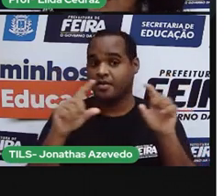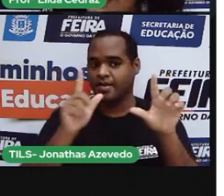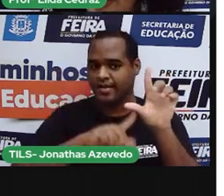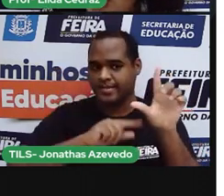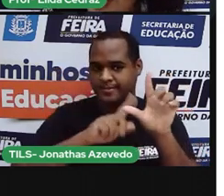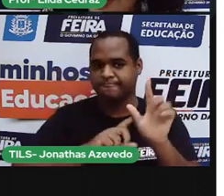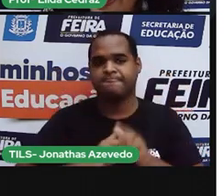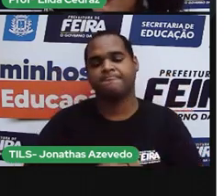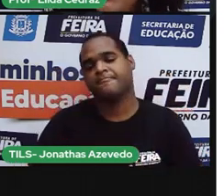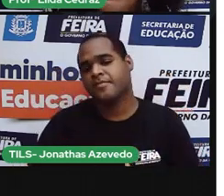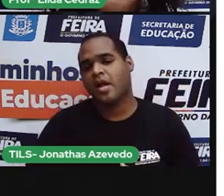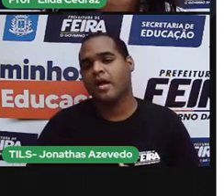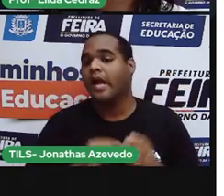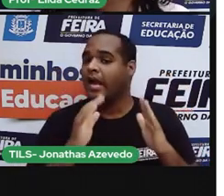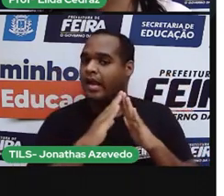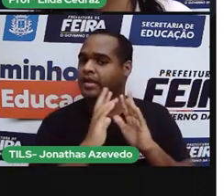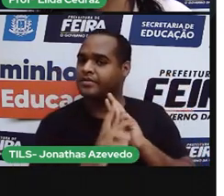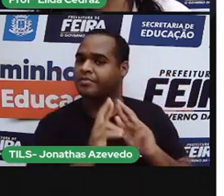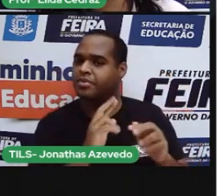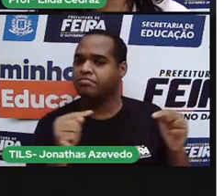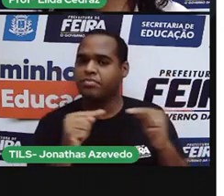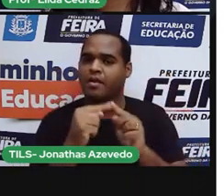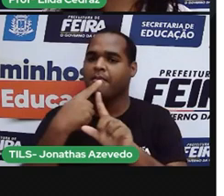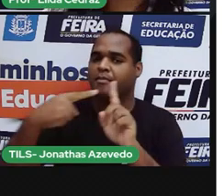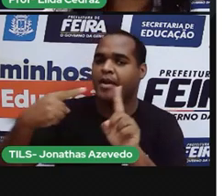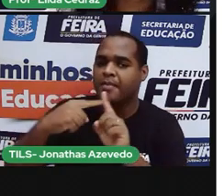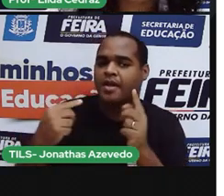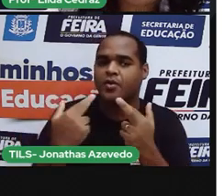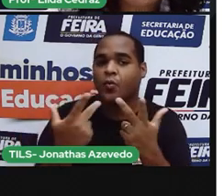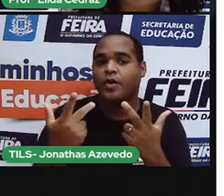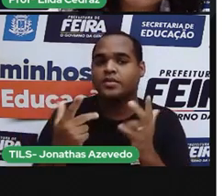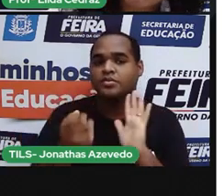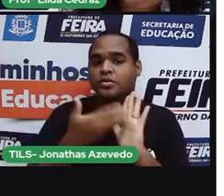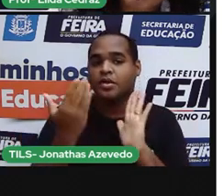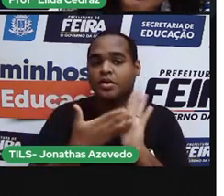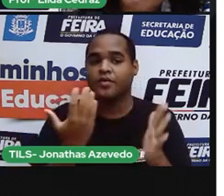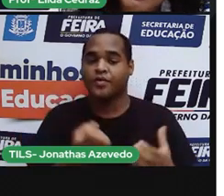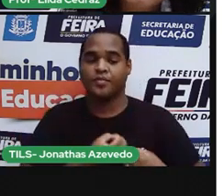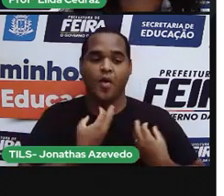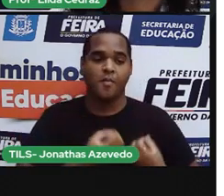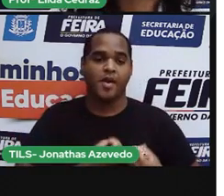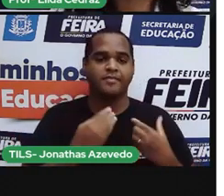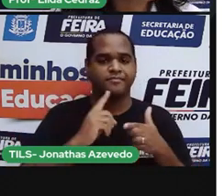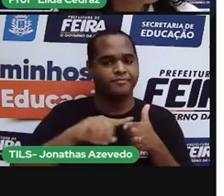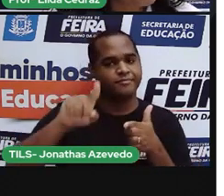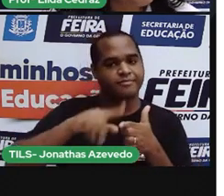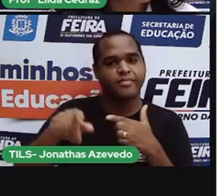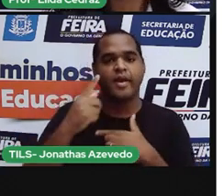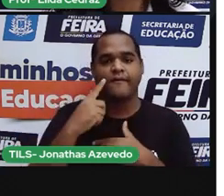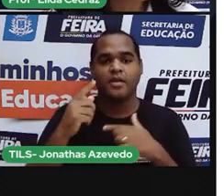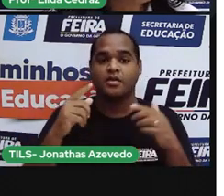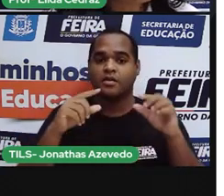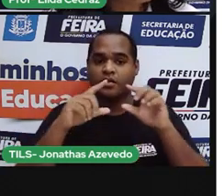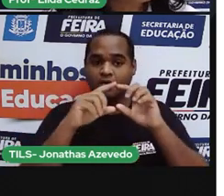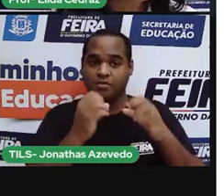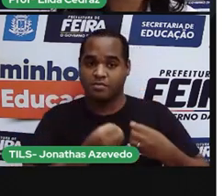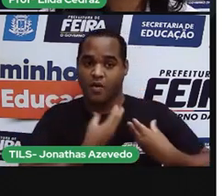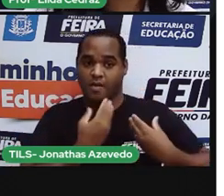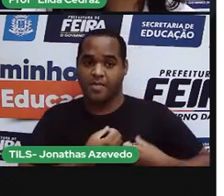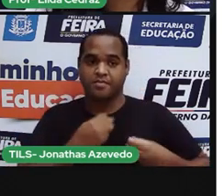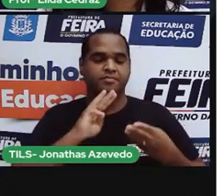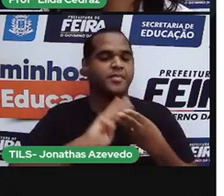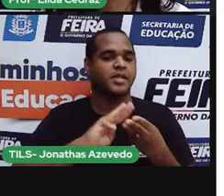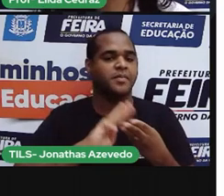maiúscula. A atividade de casa é muito parecida com o livro dos poemas Problemas, que foram os poemas com